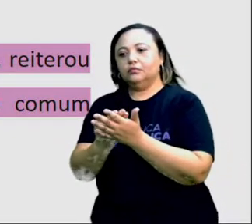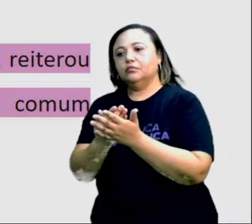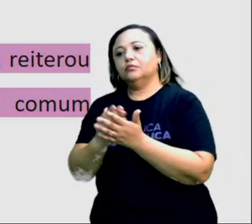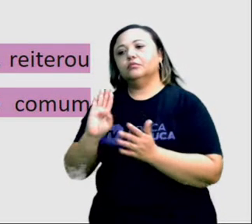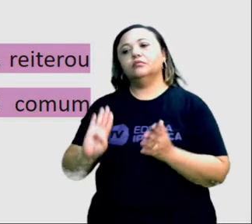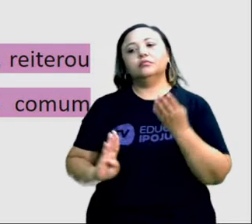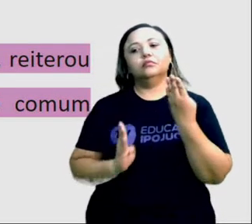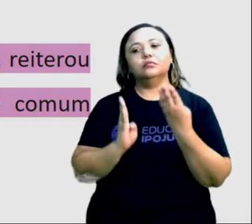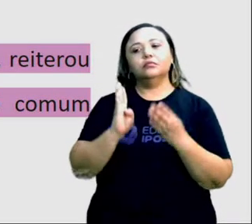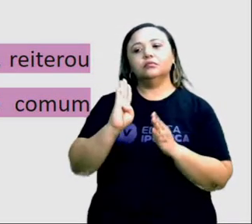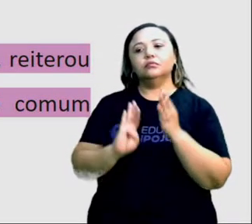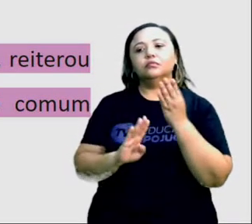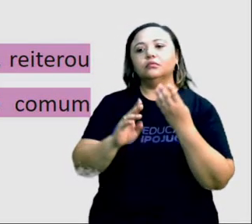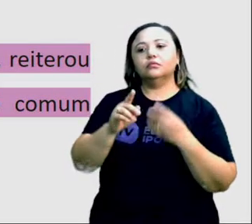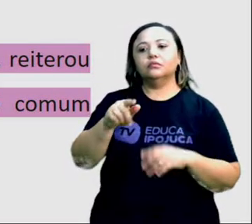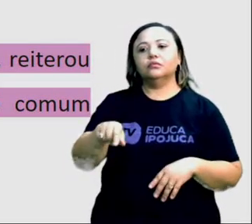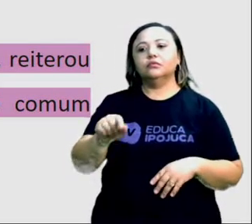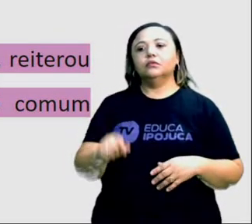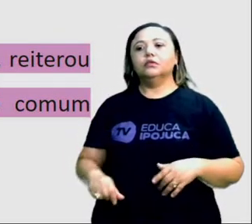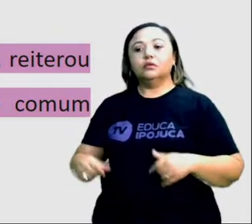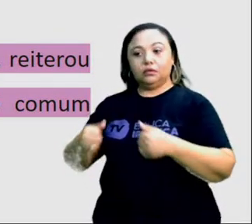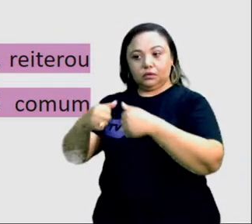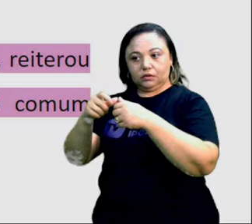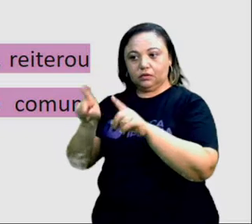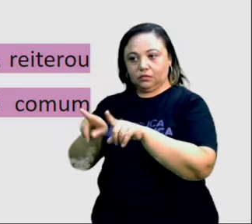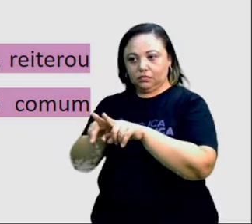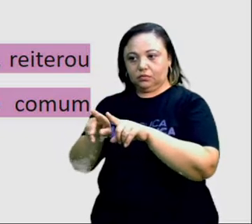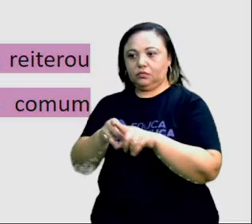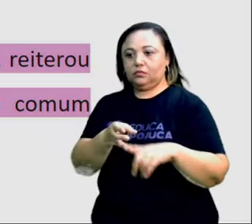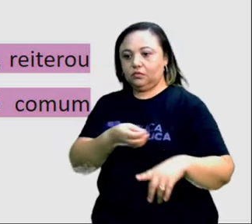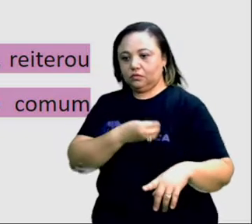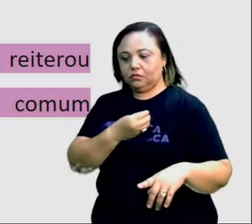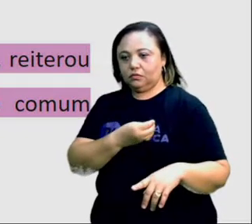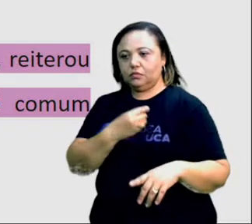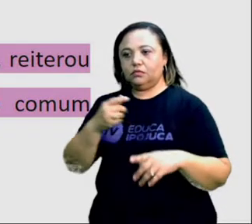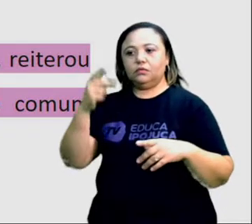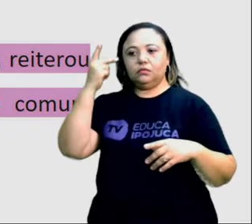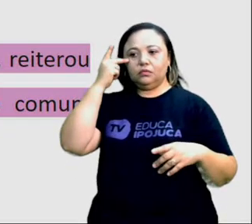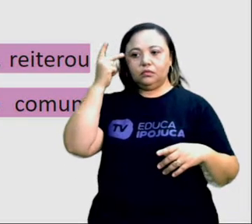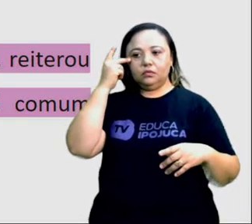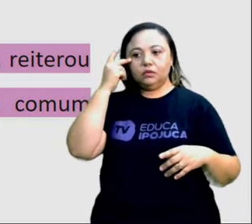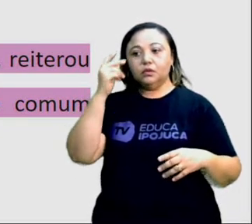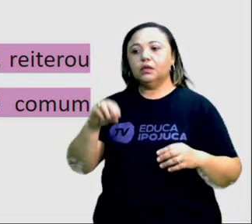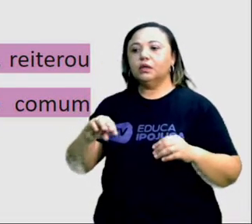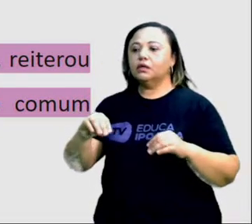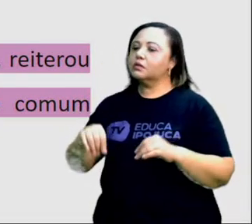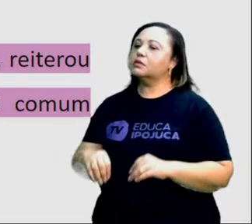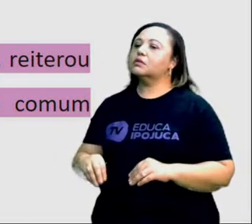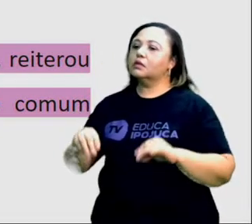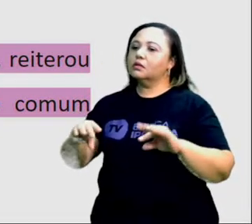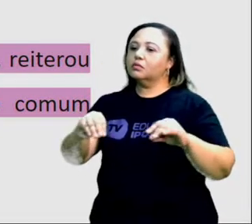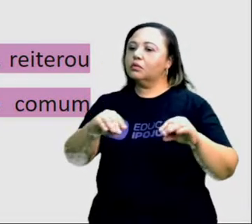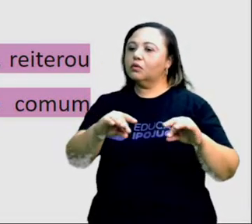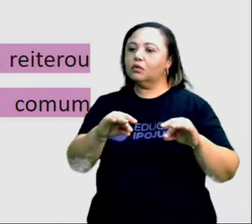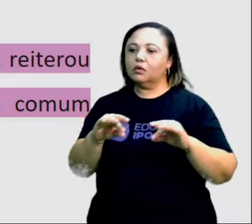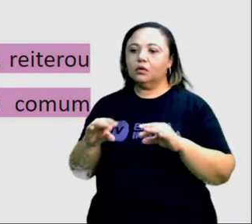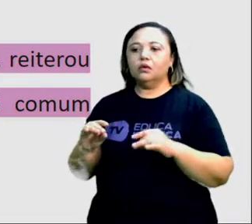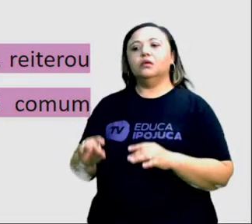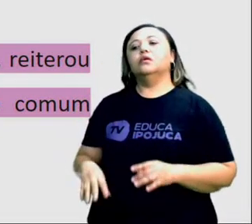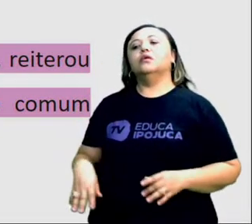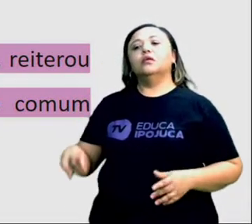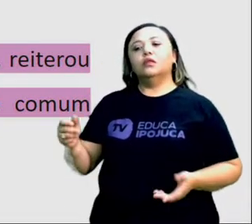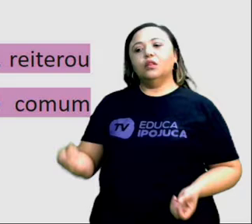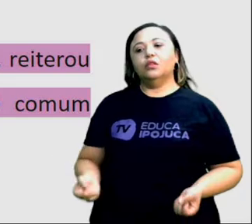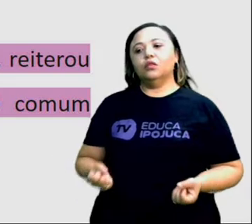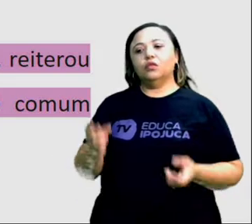de Biopesca e moradora de Peruíbe, reiterou que as bolas são um fenômeno normal após ressacas